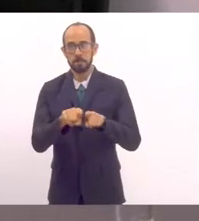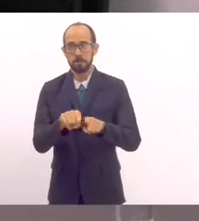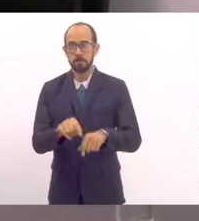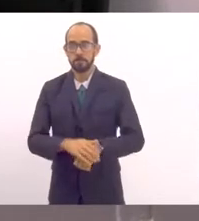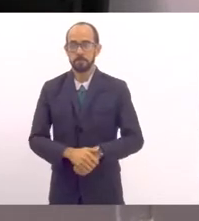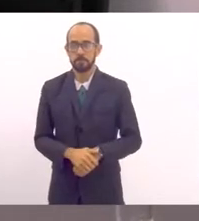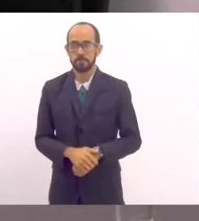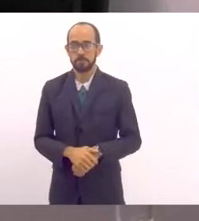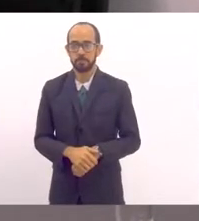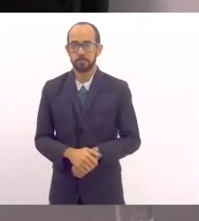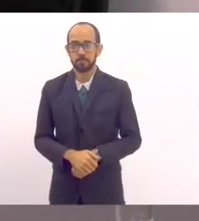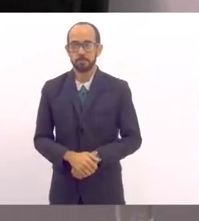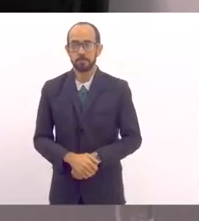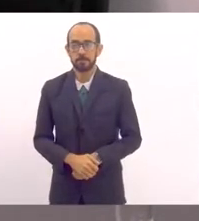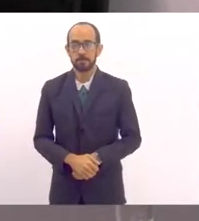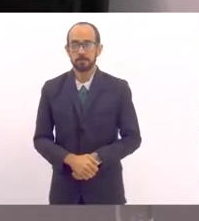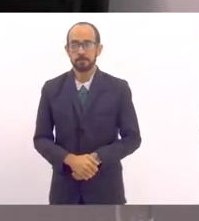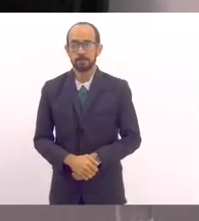Boa tarde.